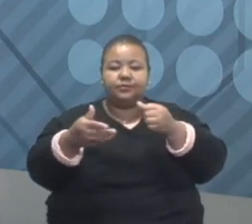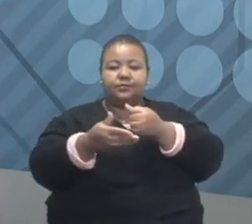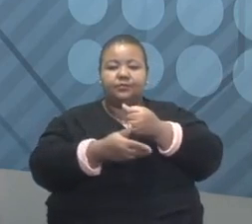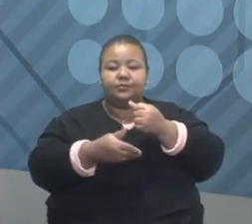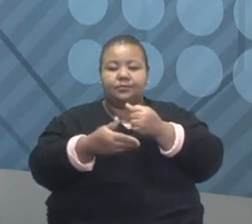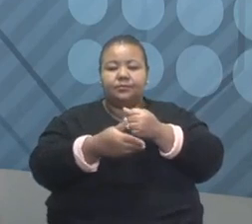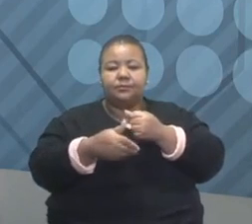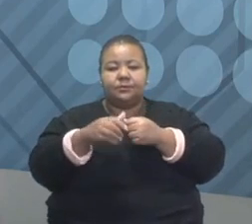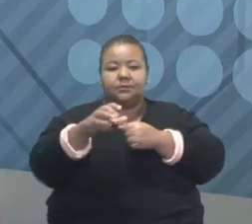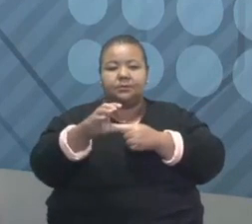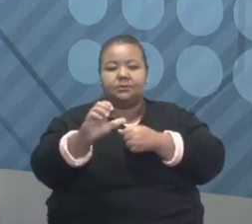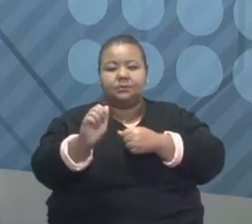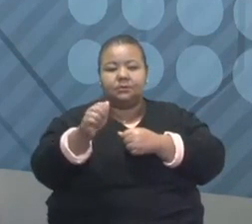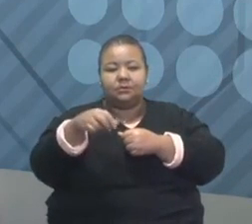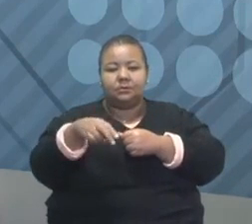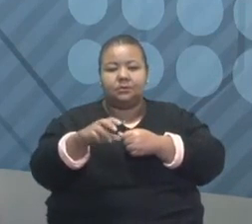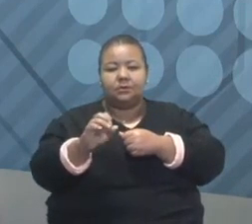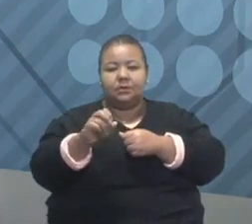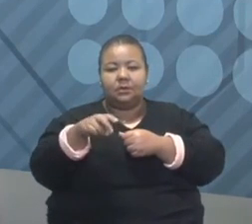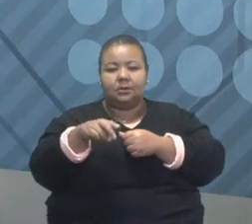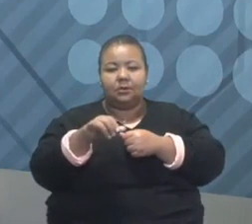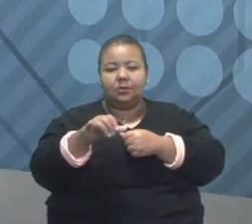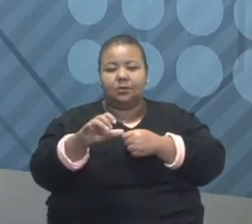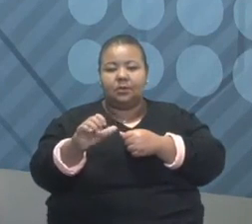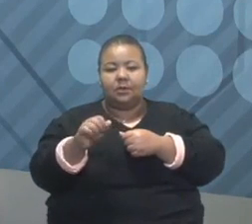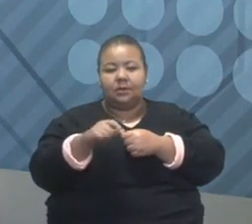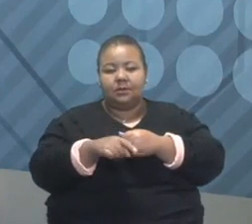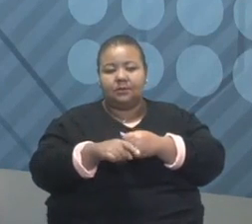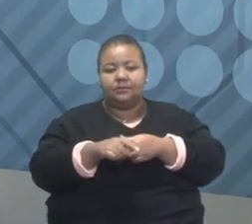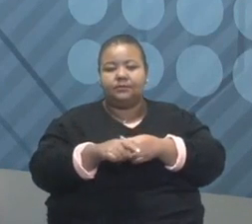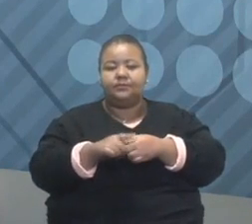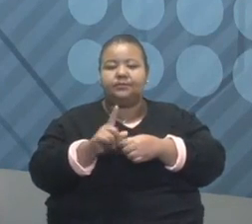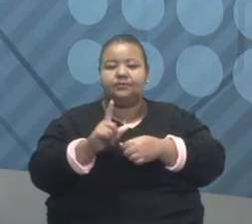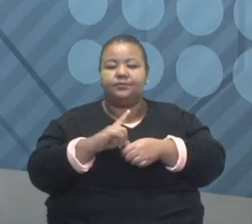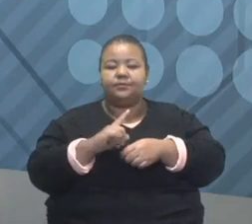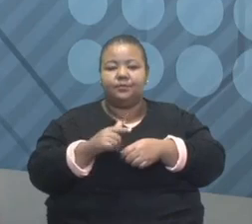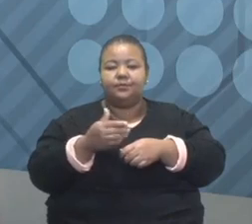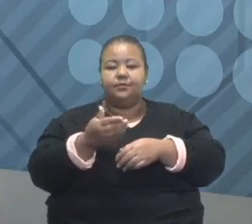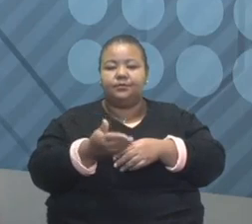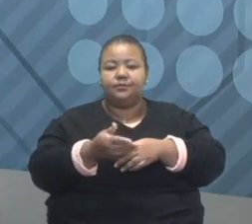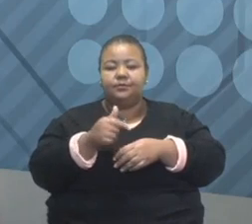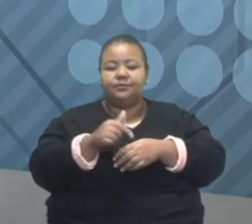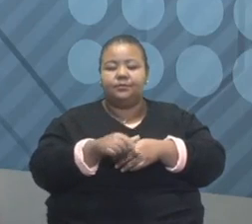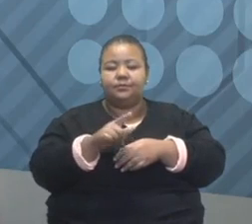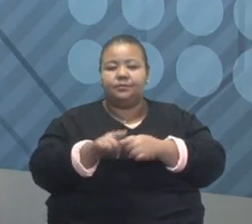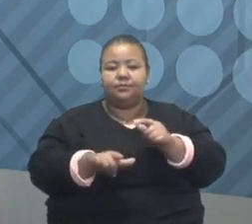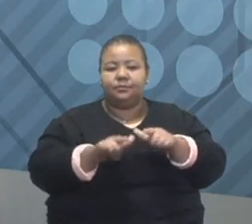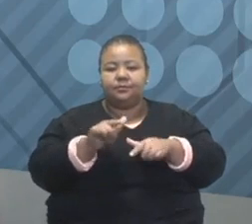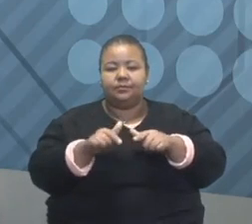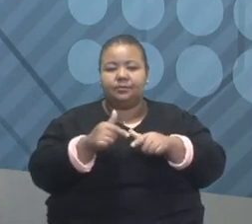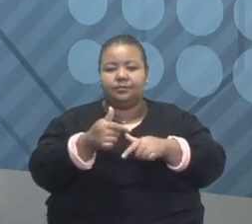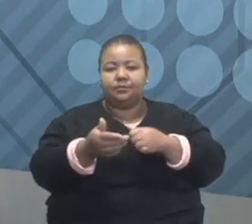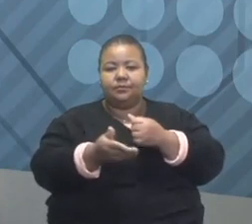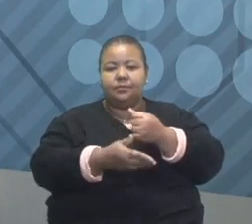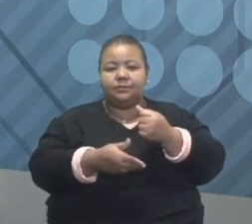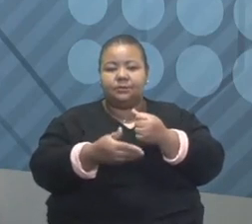porque não foi descrita a base na qual ela foi feita. Então, a gente considera que ela trabalha com uma base canônica, certo?